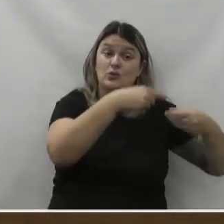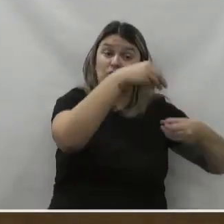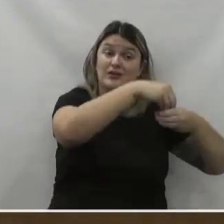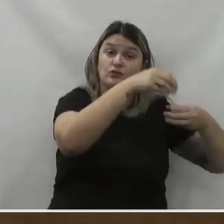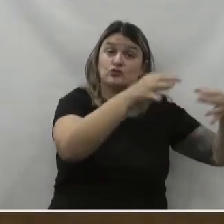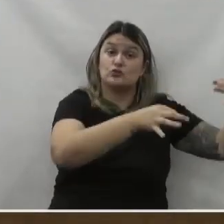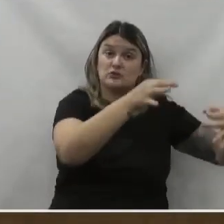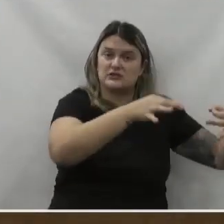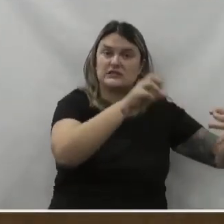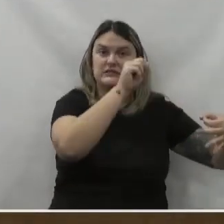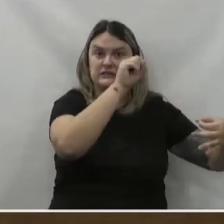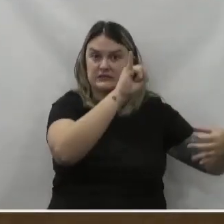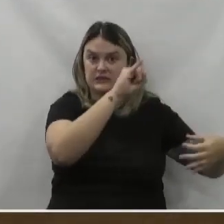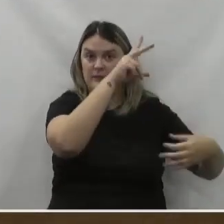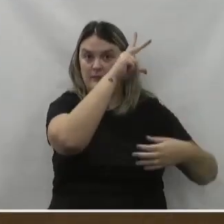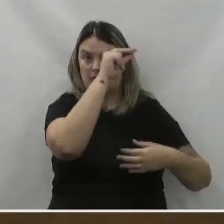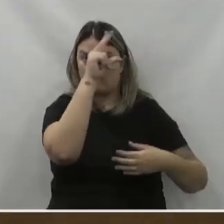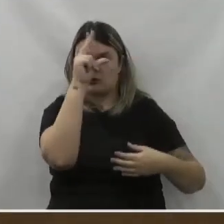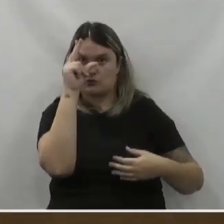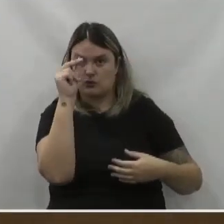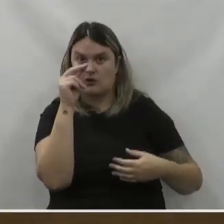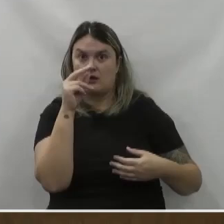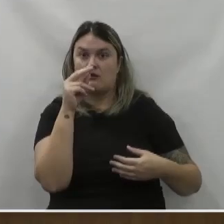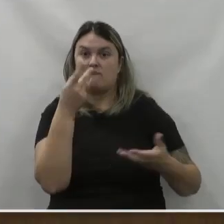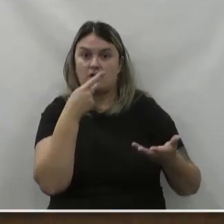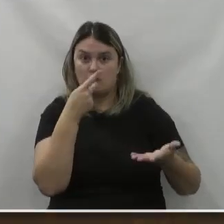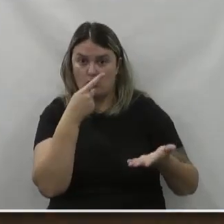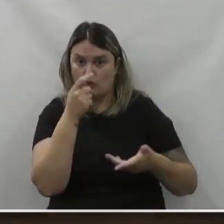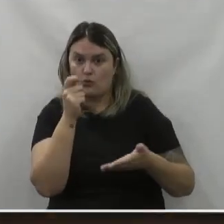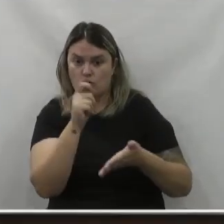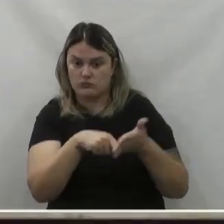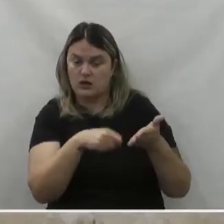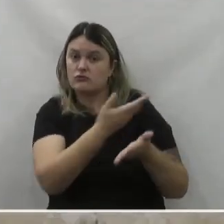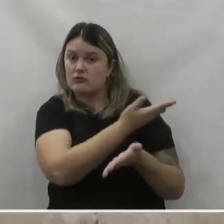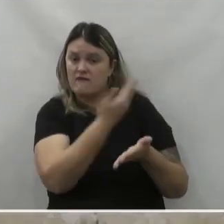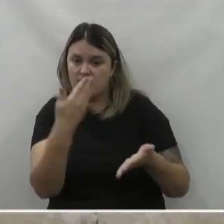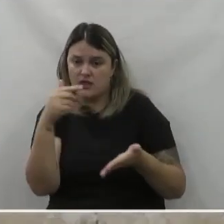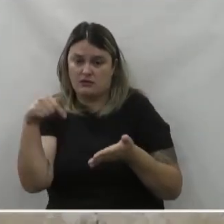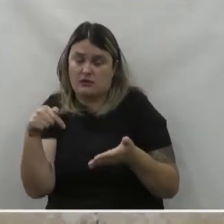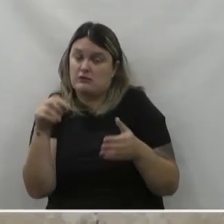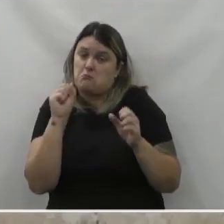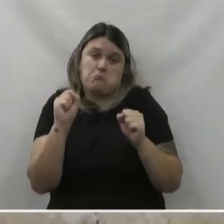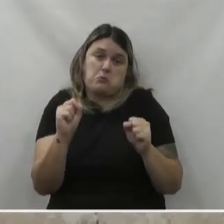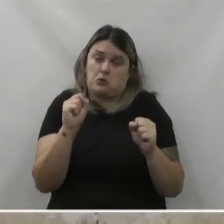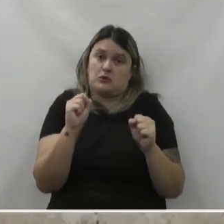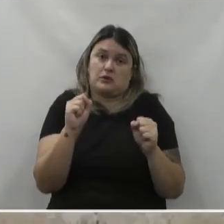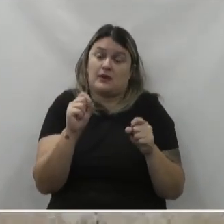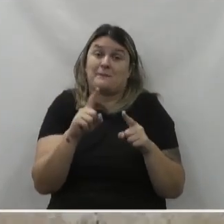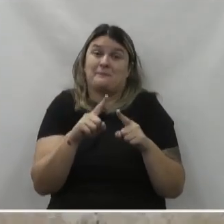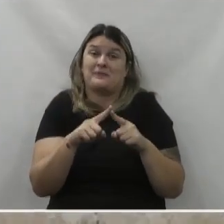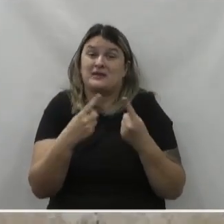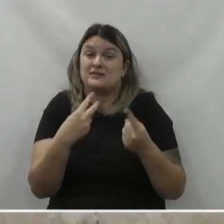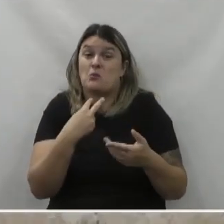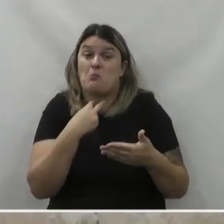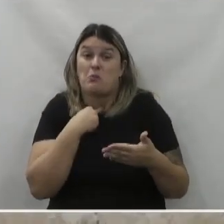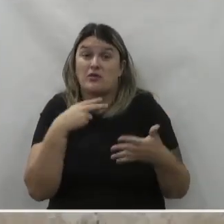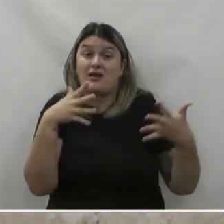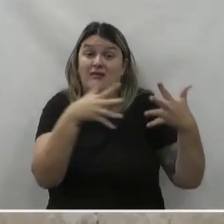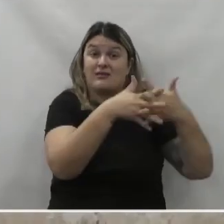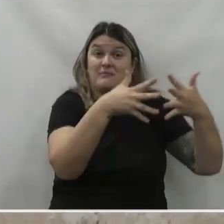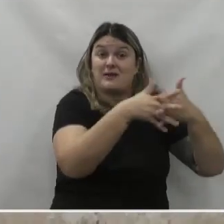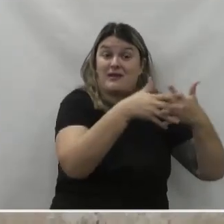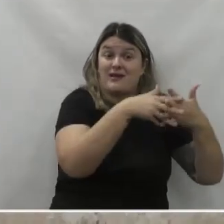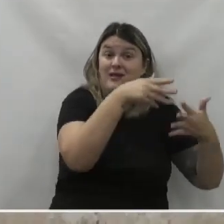A hora que o executivo decidir lá o contrato, vai ter que passar para cá. Daí vamos fazer uma audiência pública. Nós não podemos intervir hoje